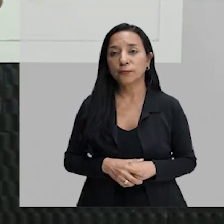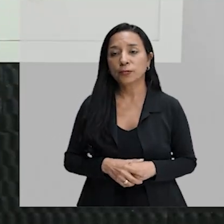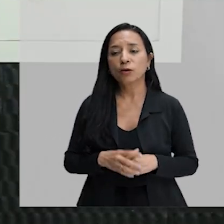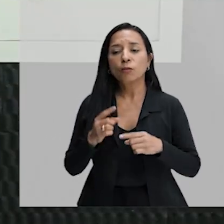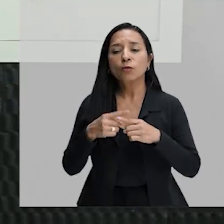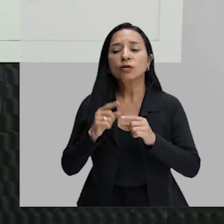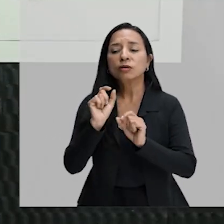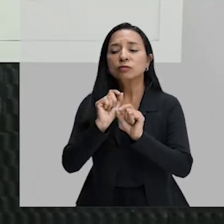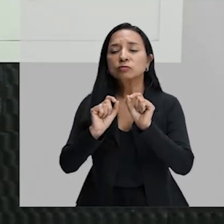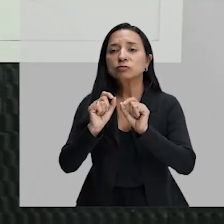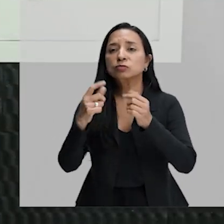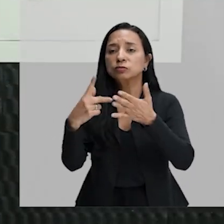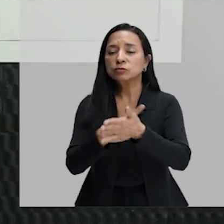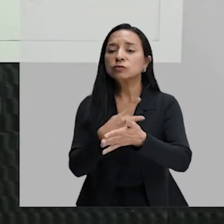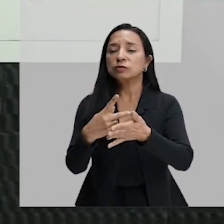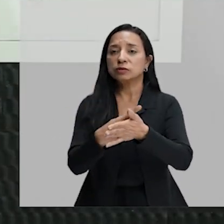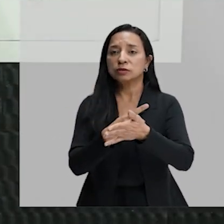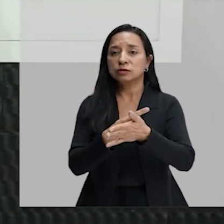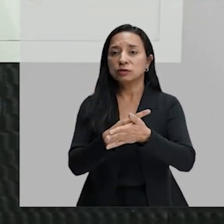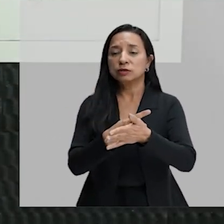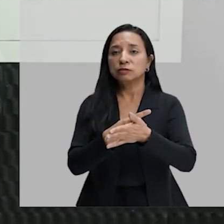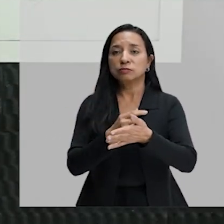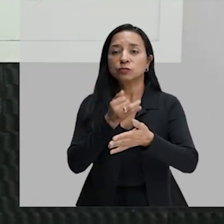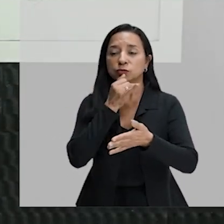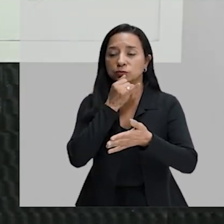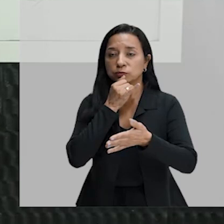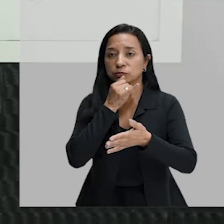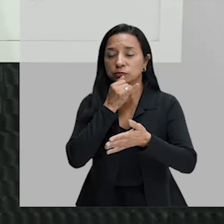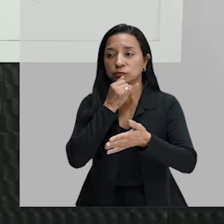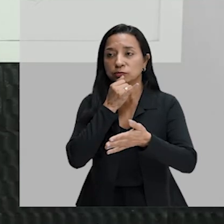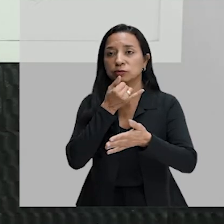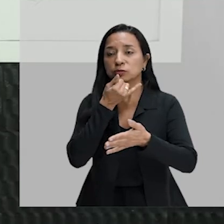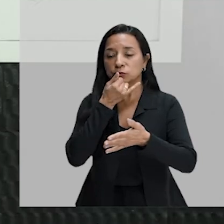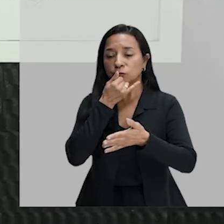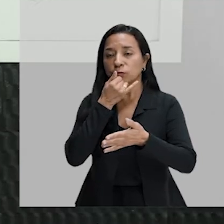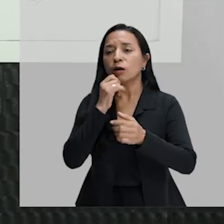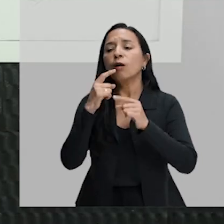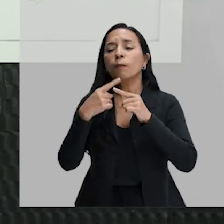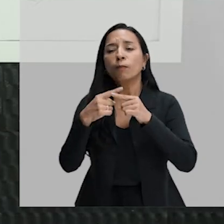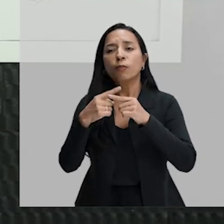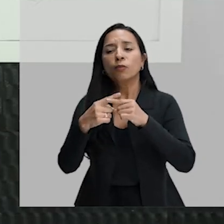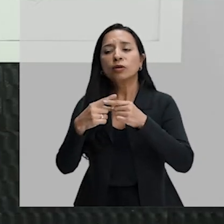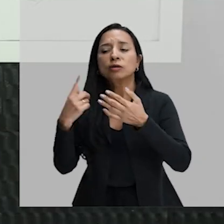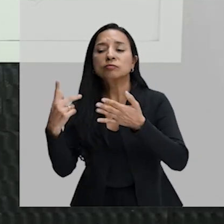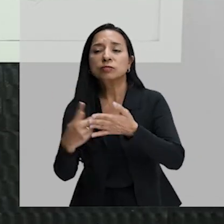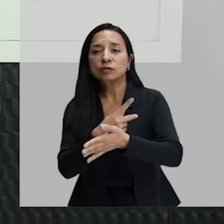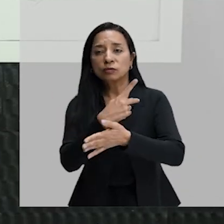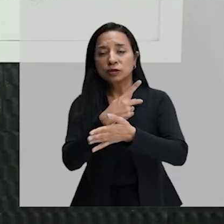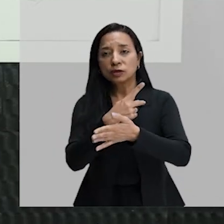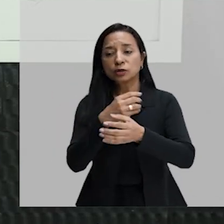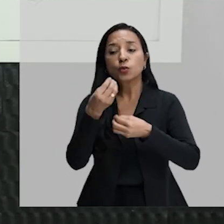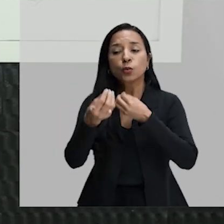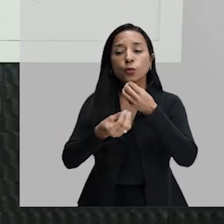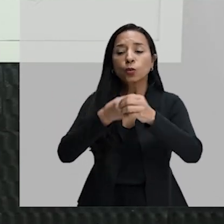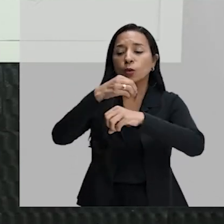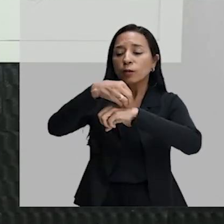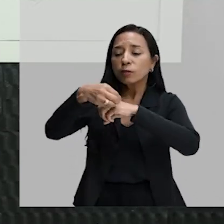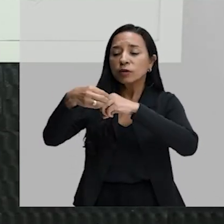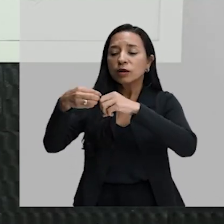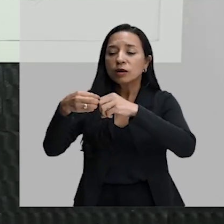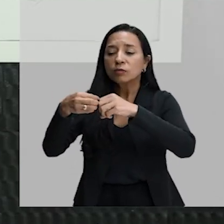Por que que isso acontece? Justamente por conta de como essas moléculas de água elas estão dispostas, né? Elas estão